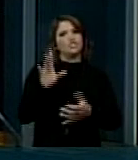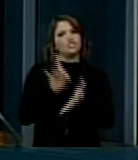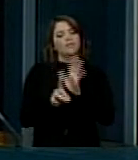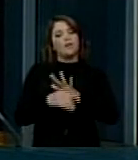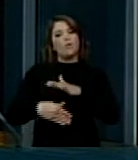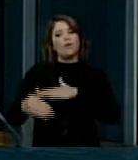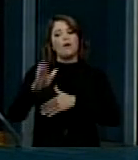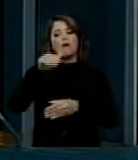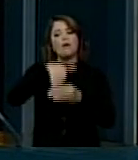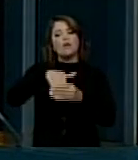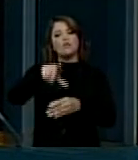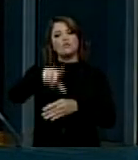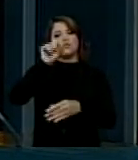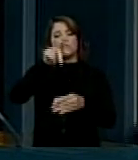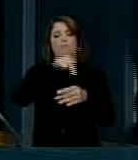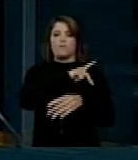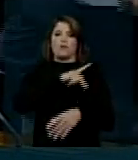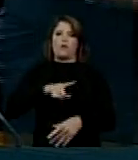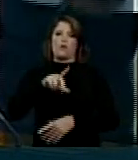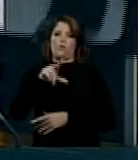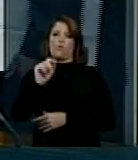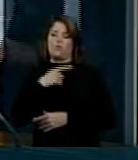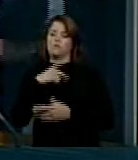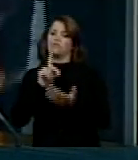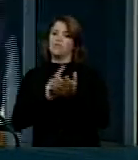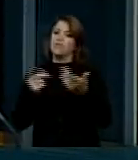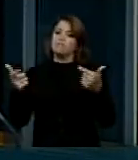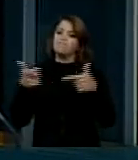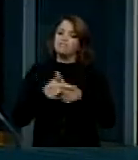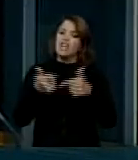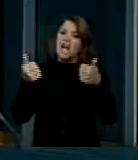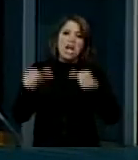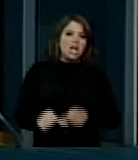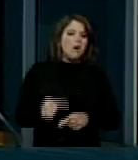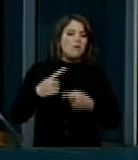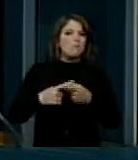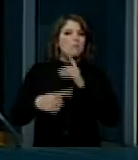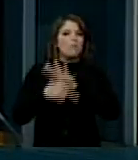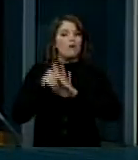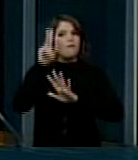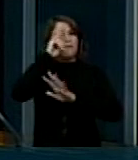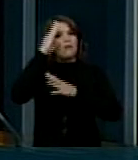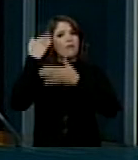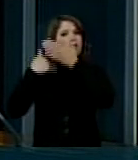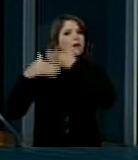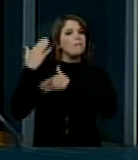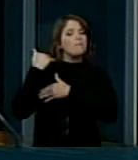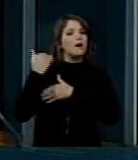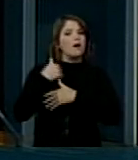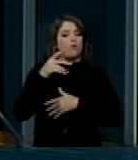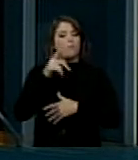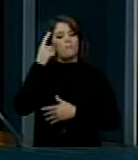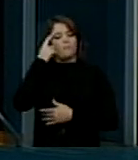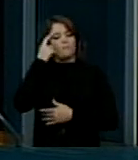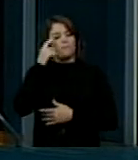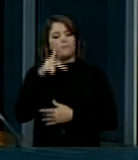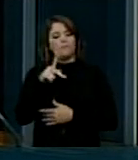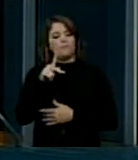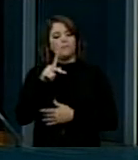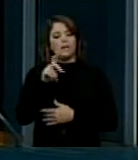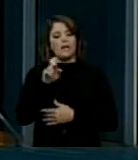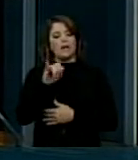partir da eleição do presidente Lula. Cai por terra porque, resgatando um pensamento de Keynes, o